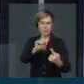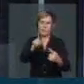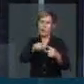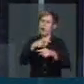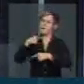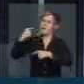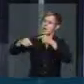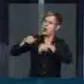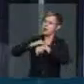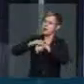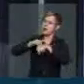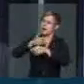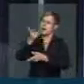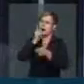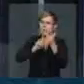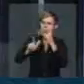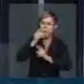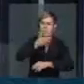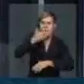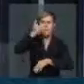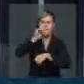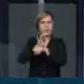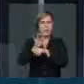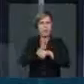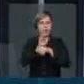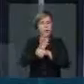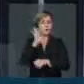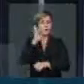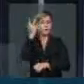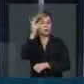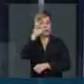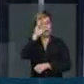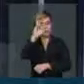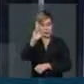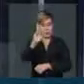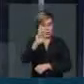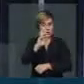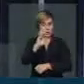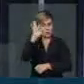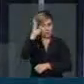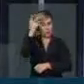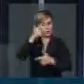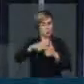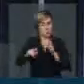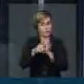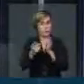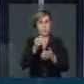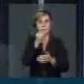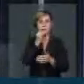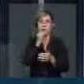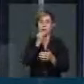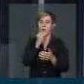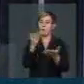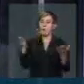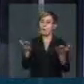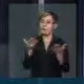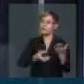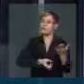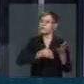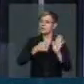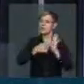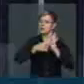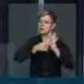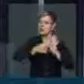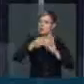discutir soluções viáveis para o nosso Estado. Soluções essas e perguntas. Tipo, por que que hoje os grandes índices de